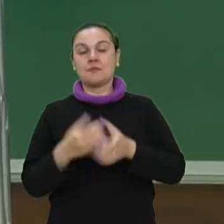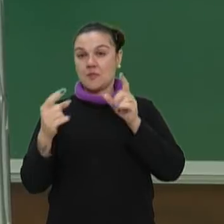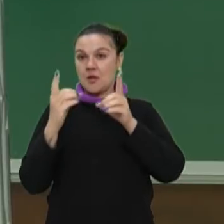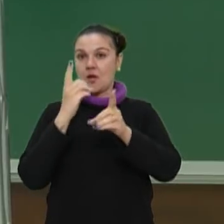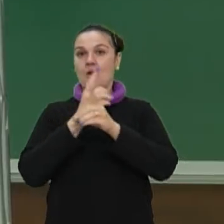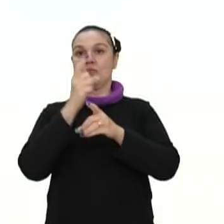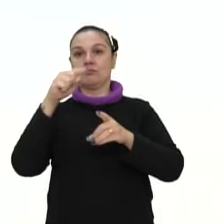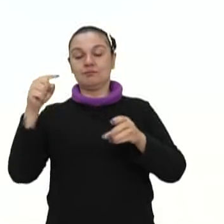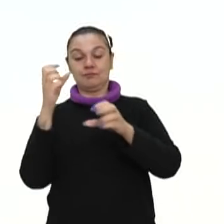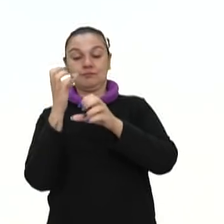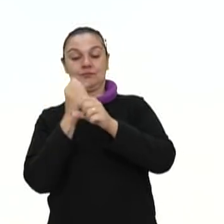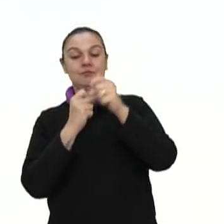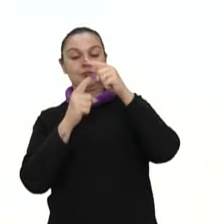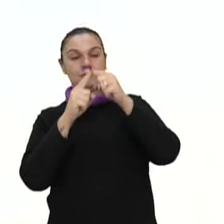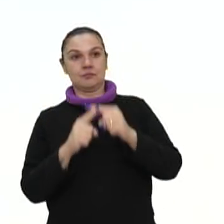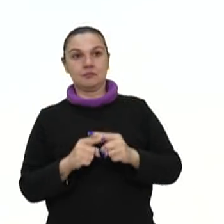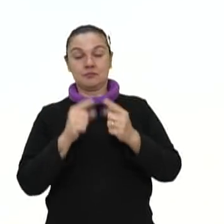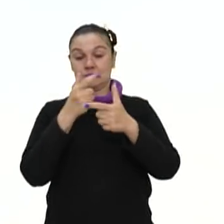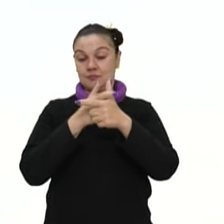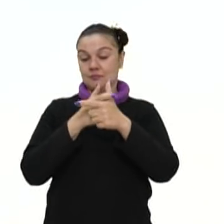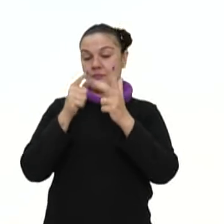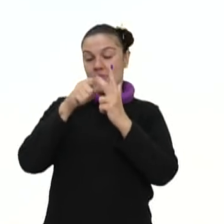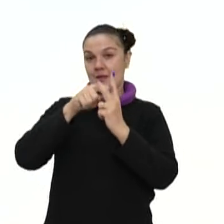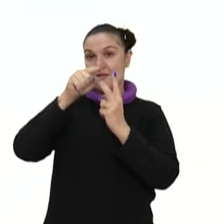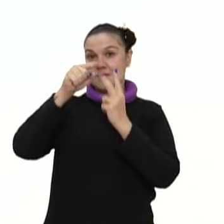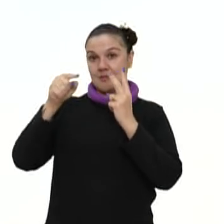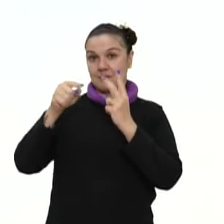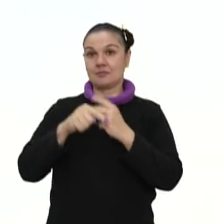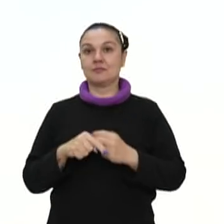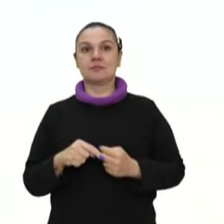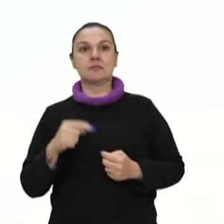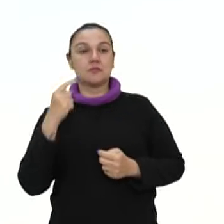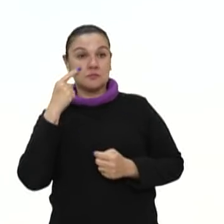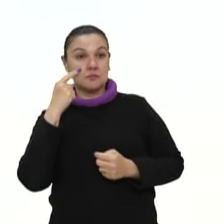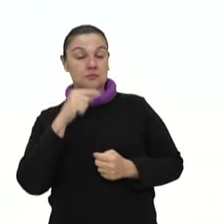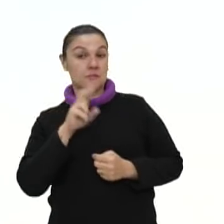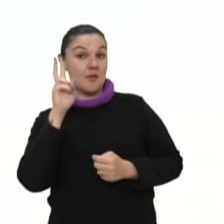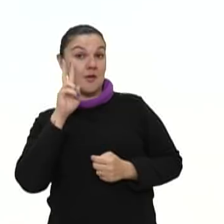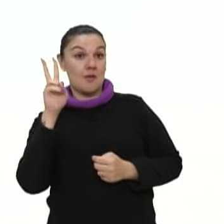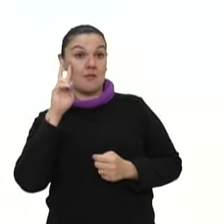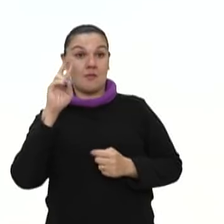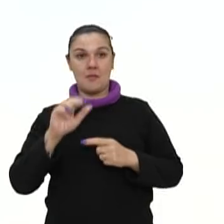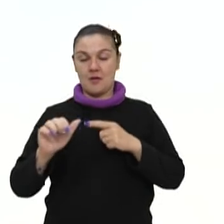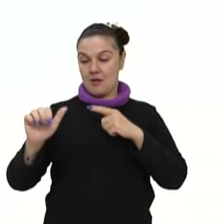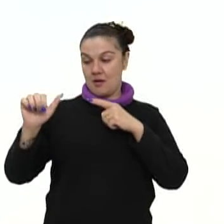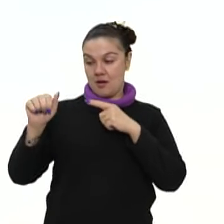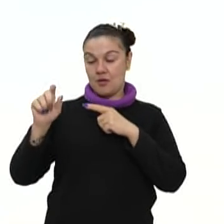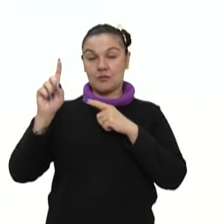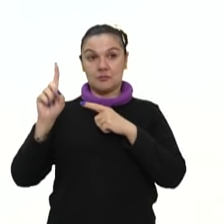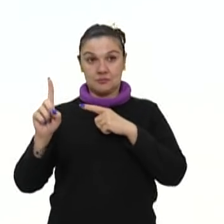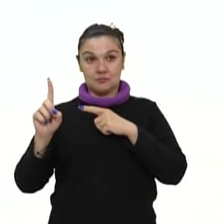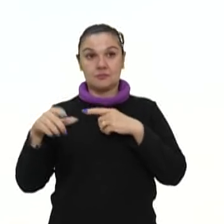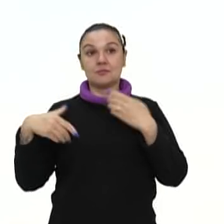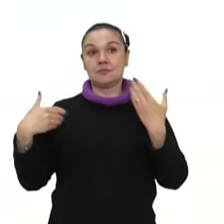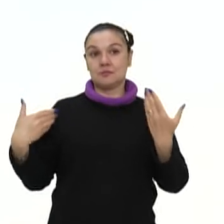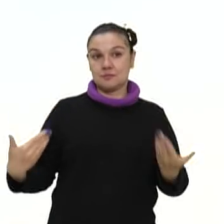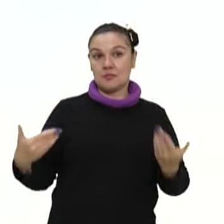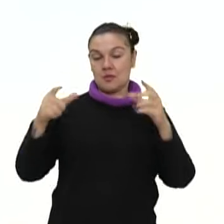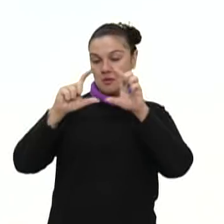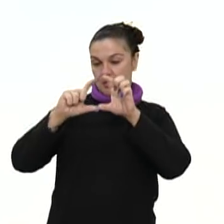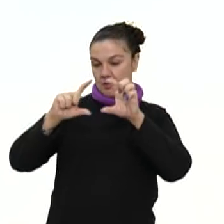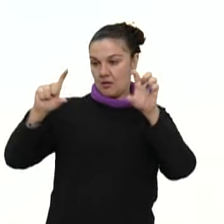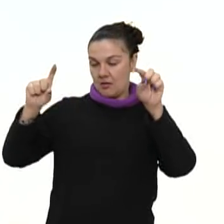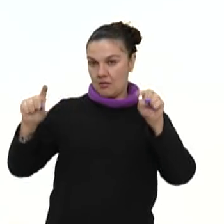determine a soma e o produto de suas raízes, né? Então, só lembrando que se o coeficiente a for igual a 1, eu tenho